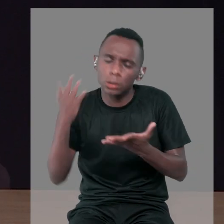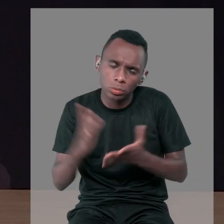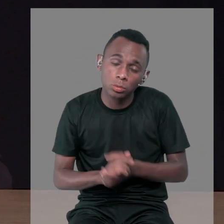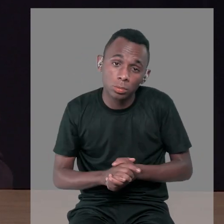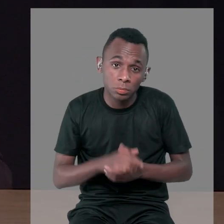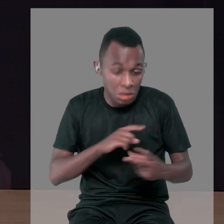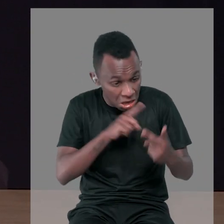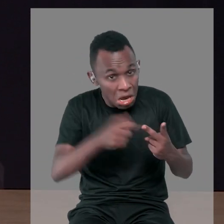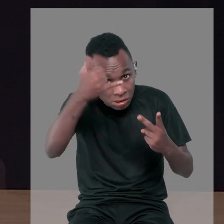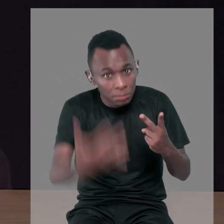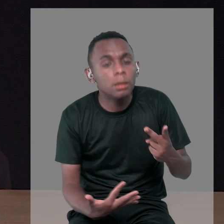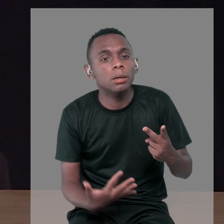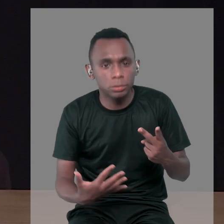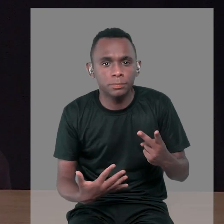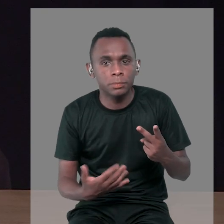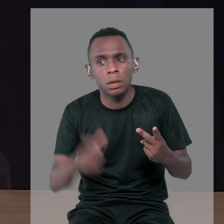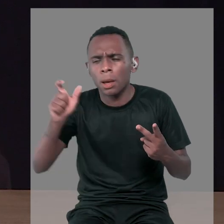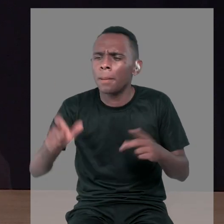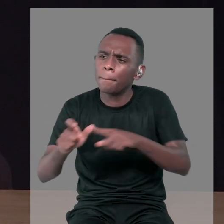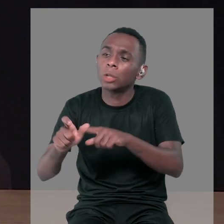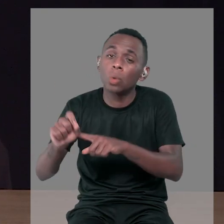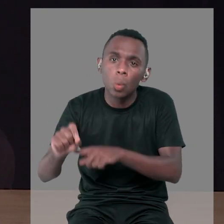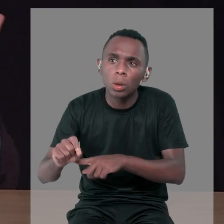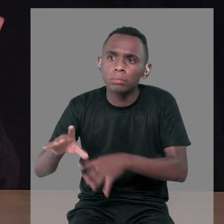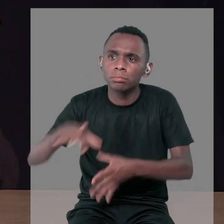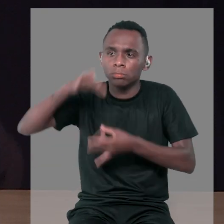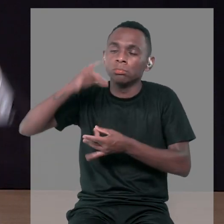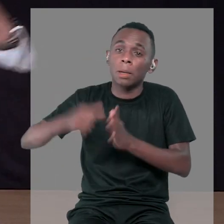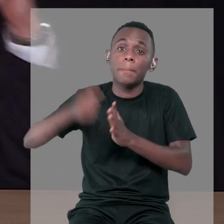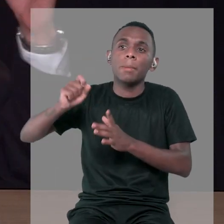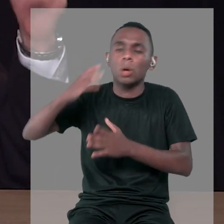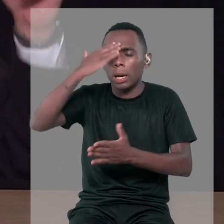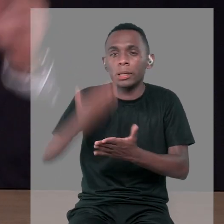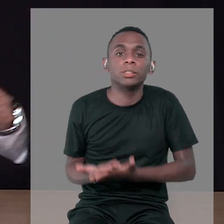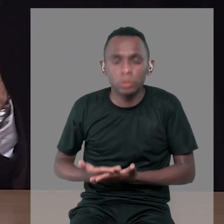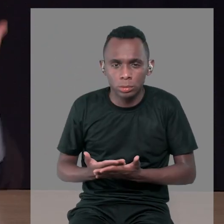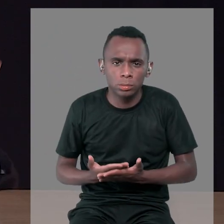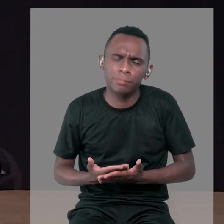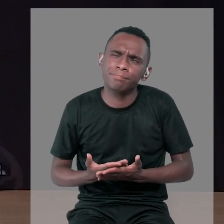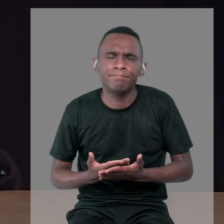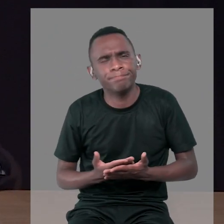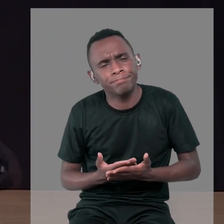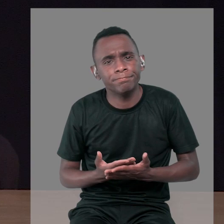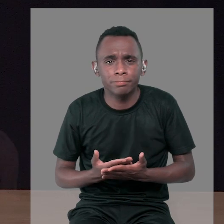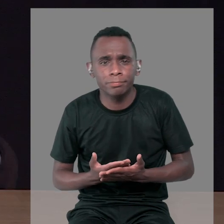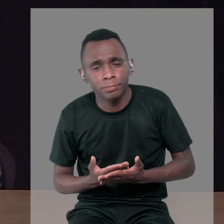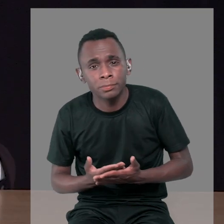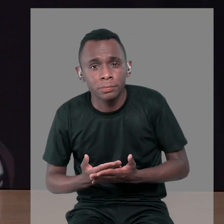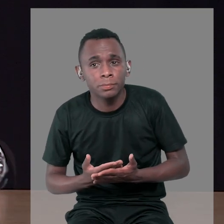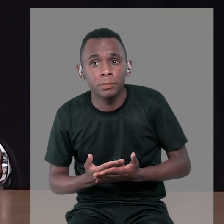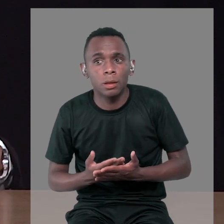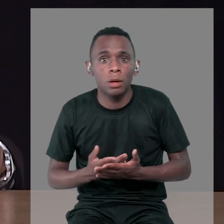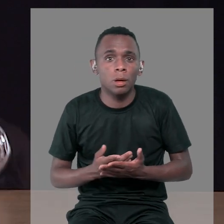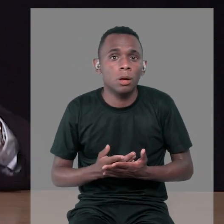aquele que, num certo sentido, encarnou em primeiro lugar a ideia, vamos chamar assim, né, no termo meio entre aspas, de globalização, também era